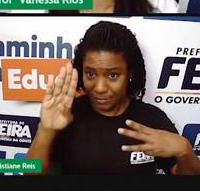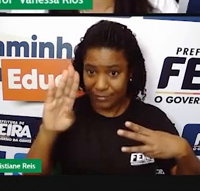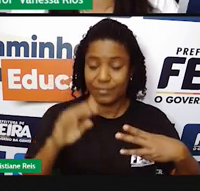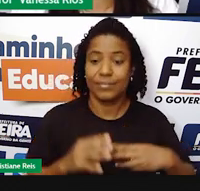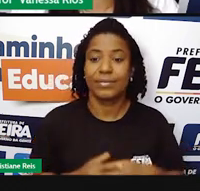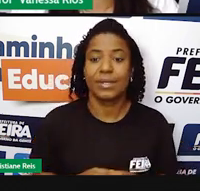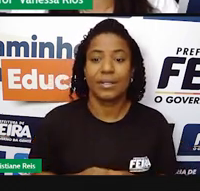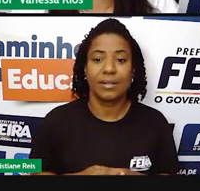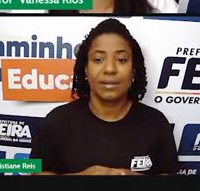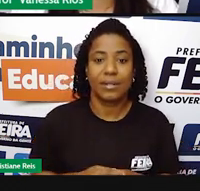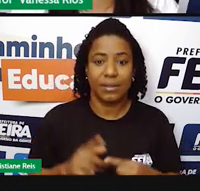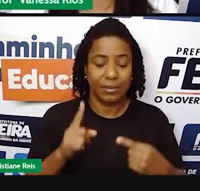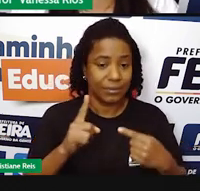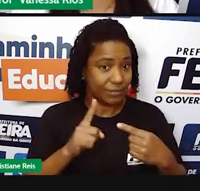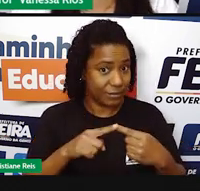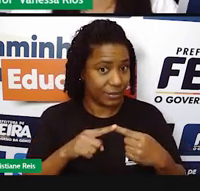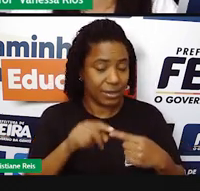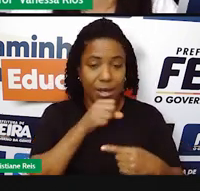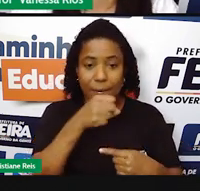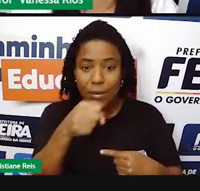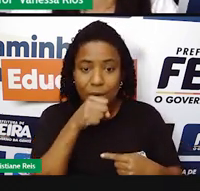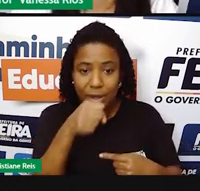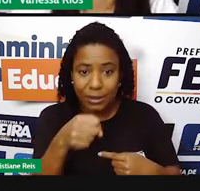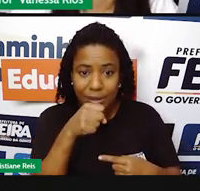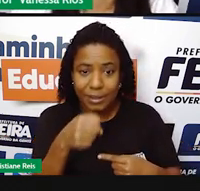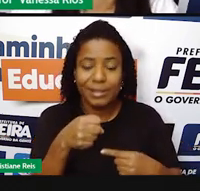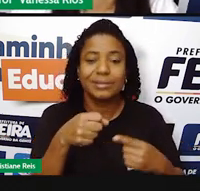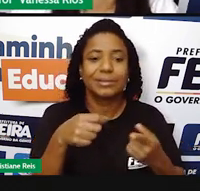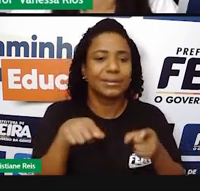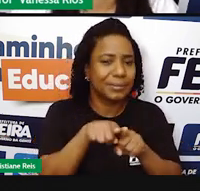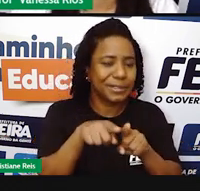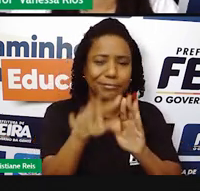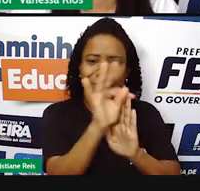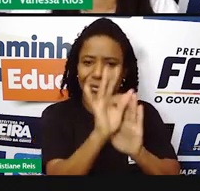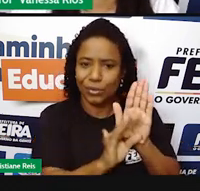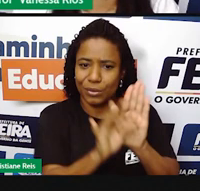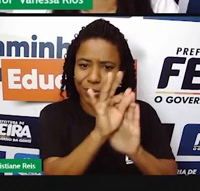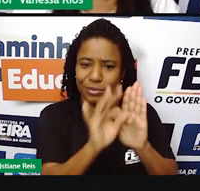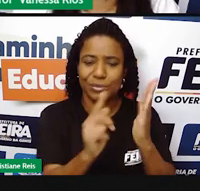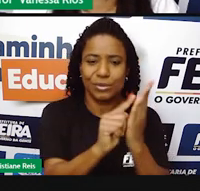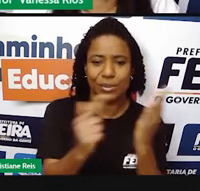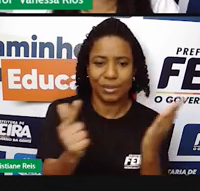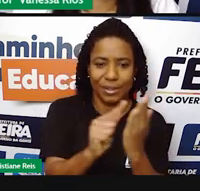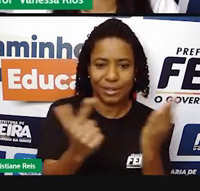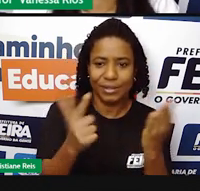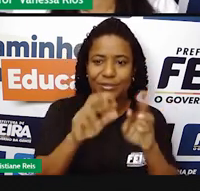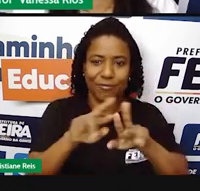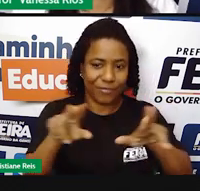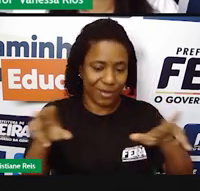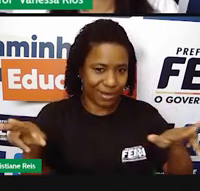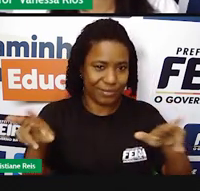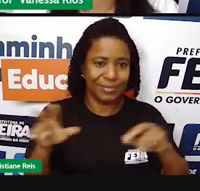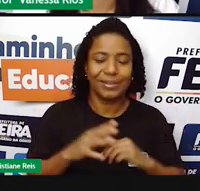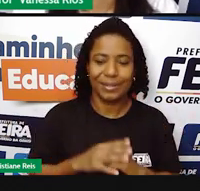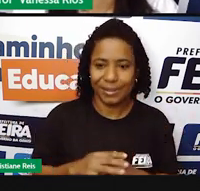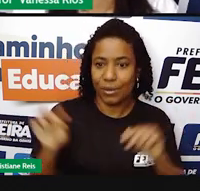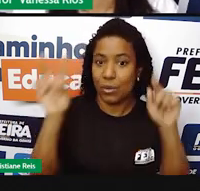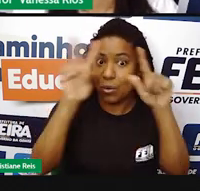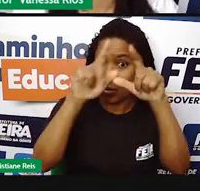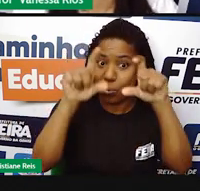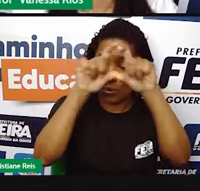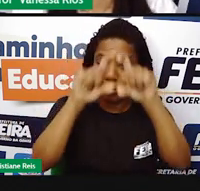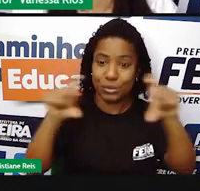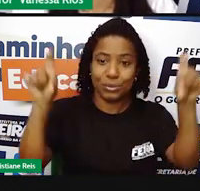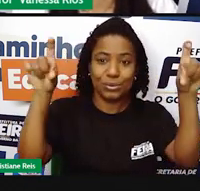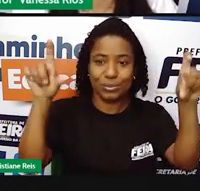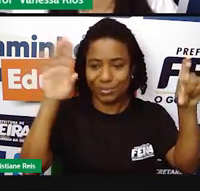só nesse tipo de texto, na reportagem, mas em outro tipo de texto jornalístico também, que é o título principal, e a gente viu, né, o título